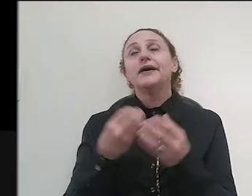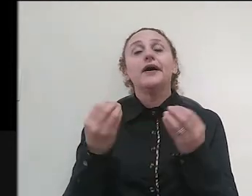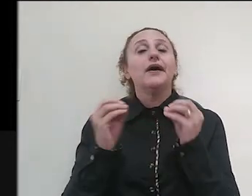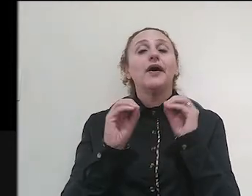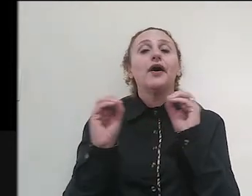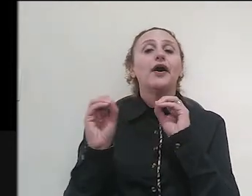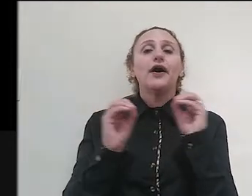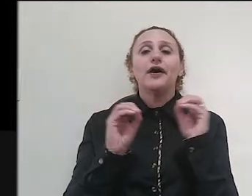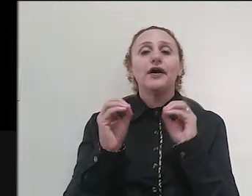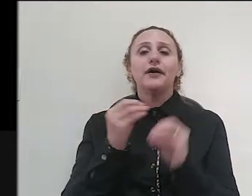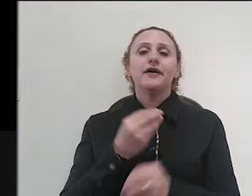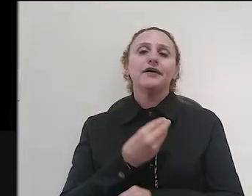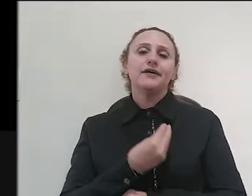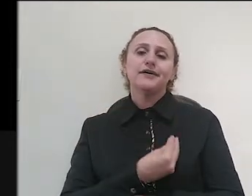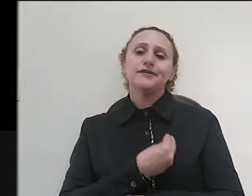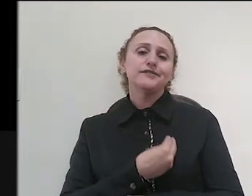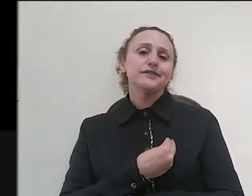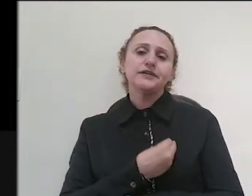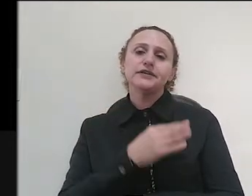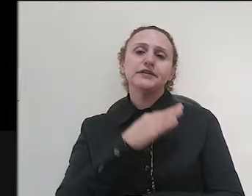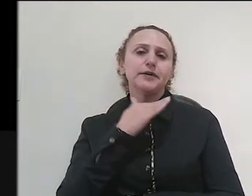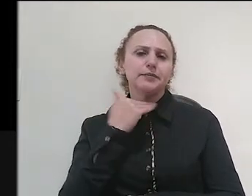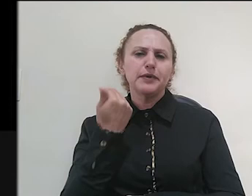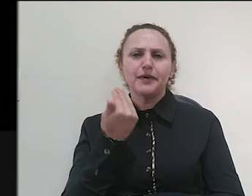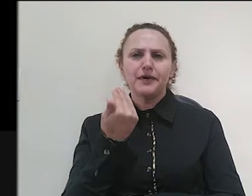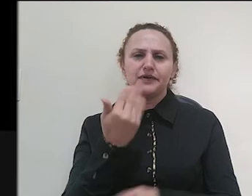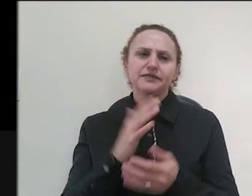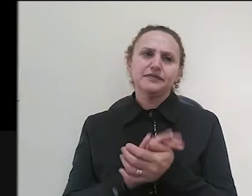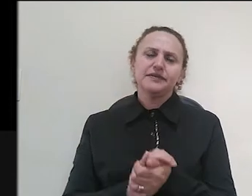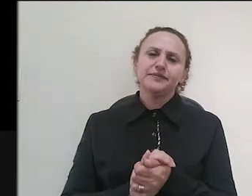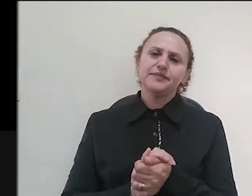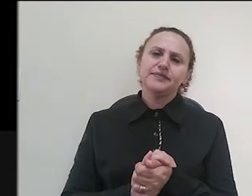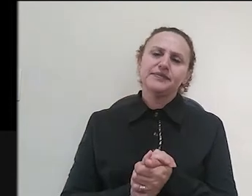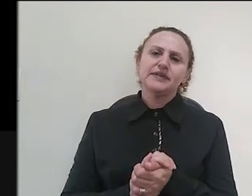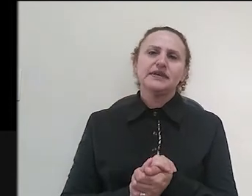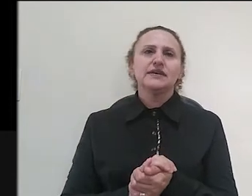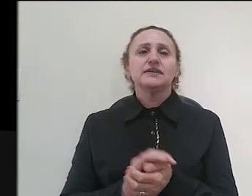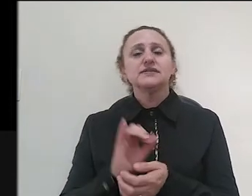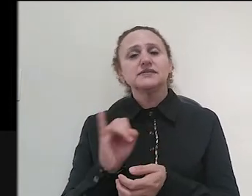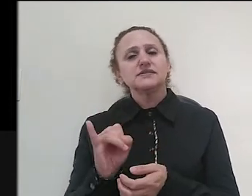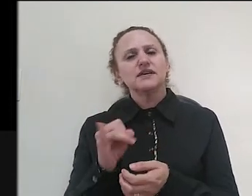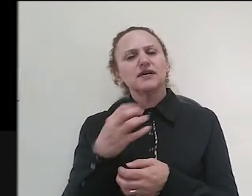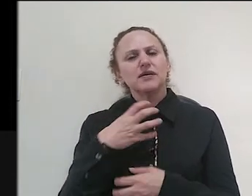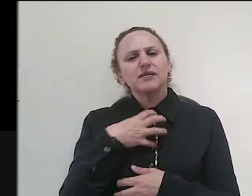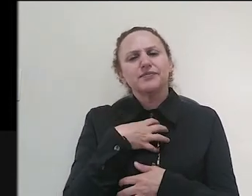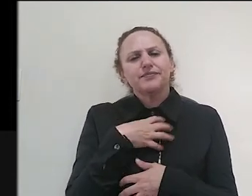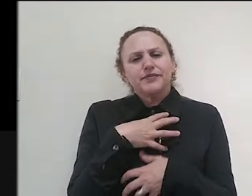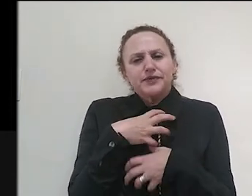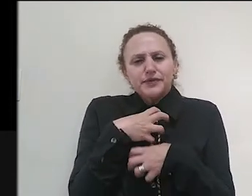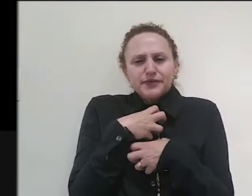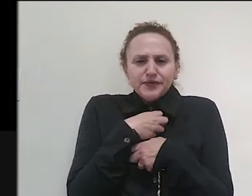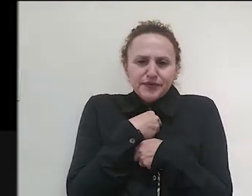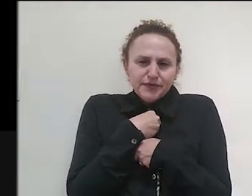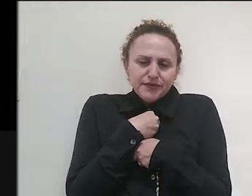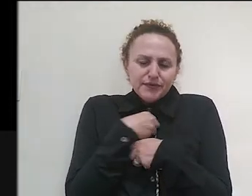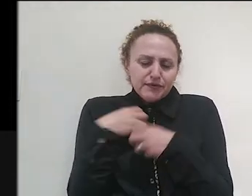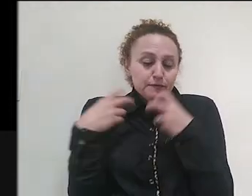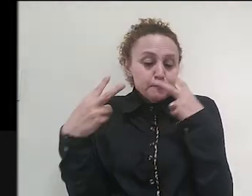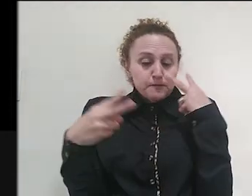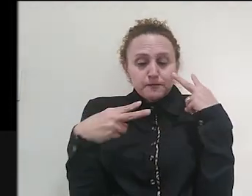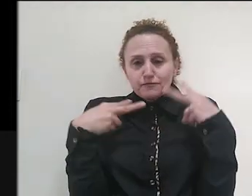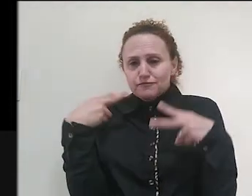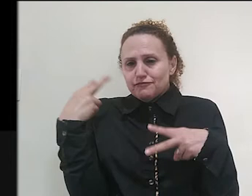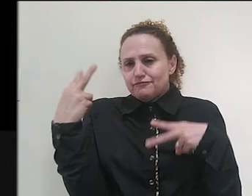morte, ó deleitoso mal, quanto pode sem meu consentimento? E se eu consinto, a força é que me aturo, contra tão forte vento,